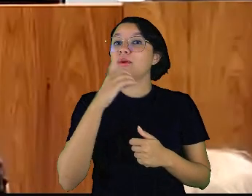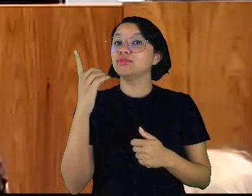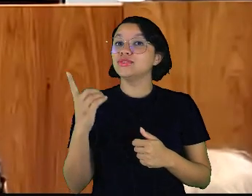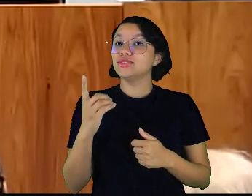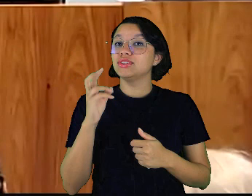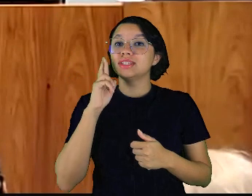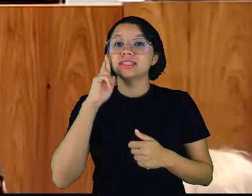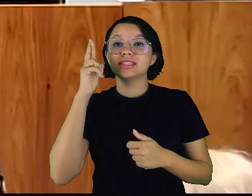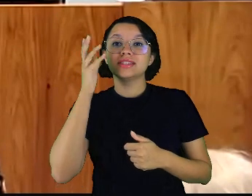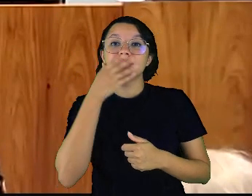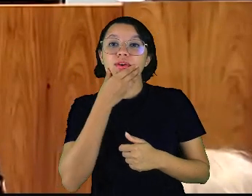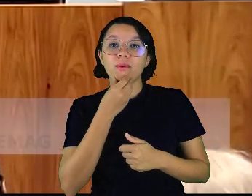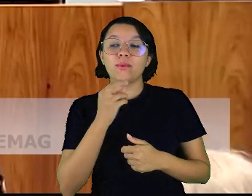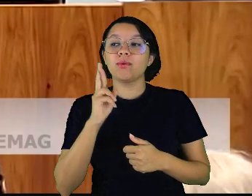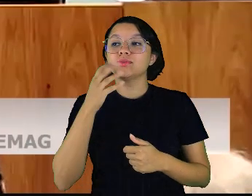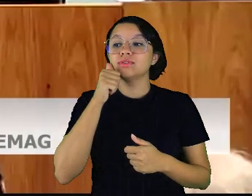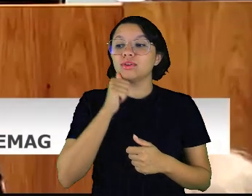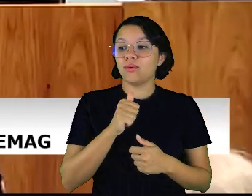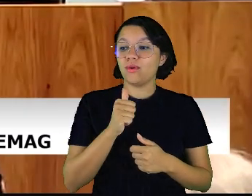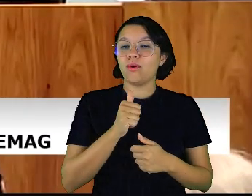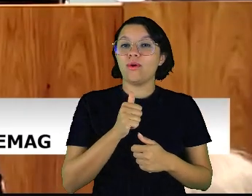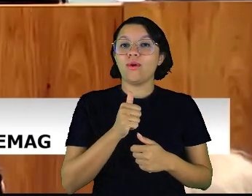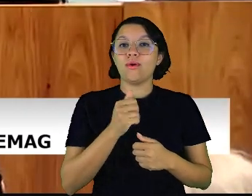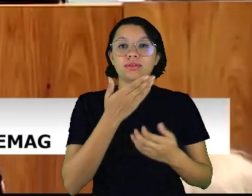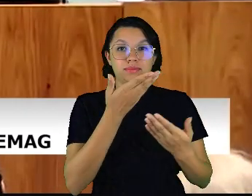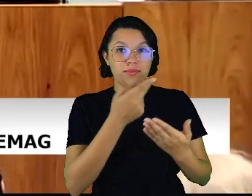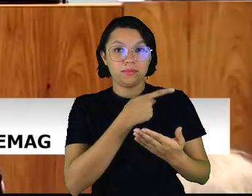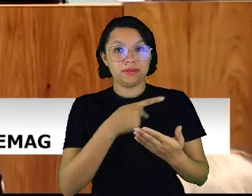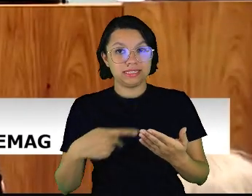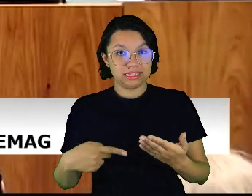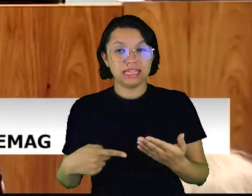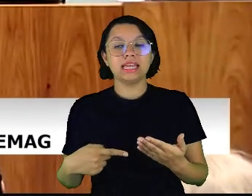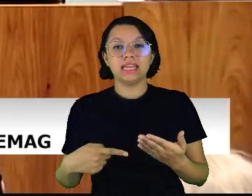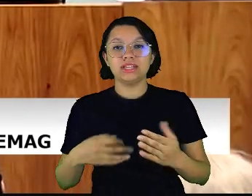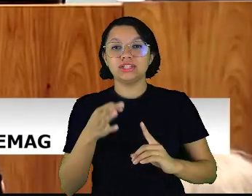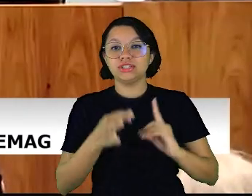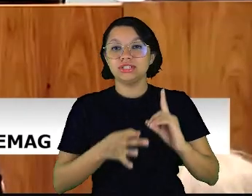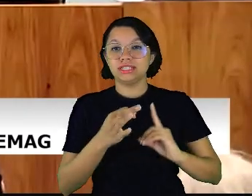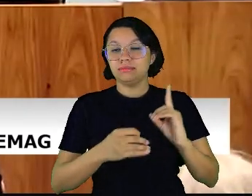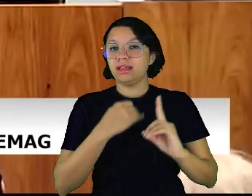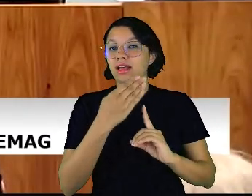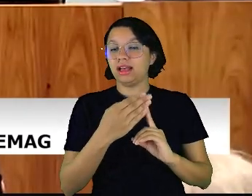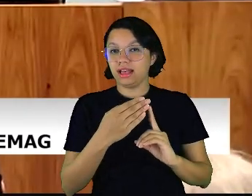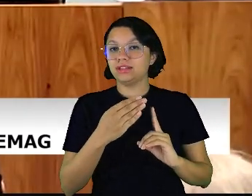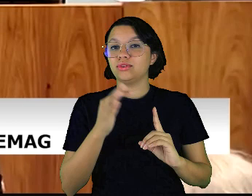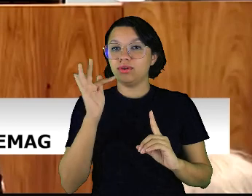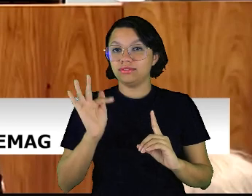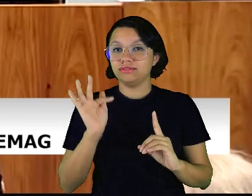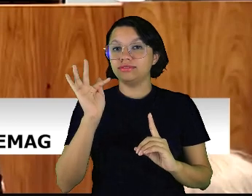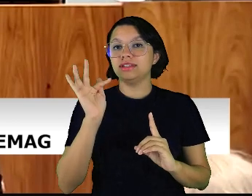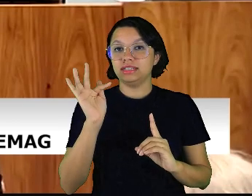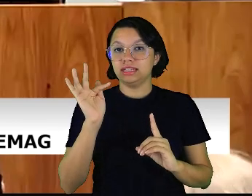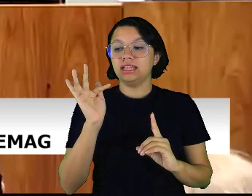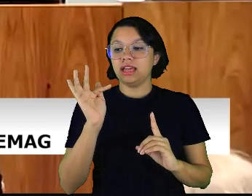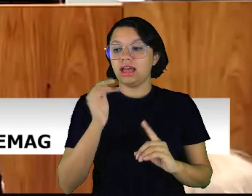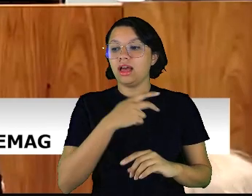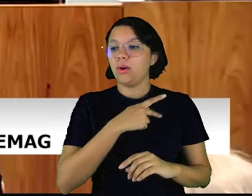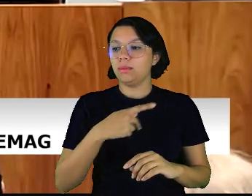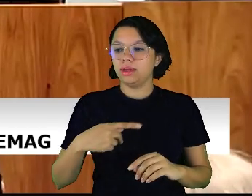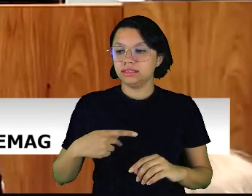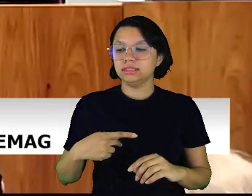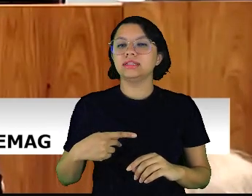dia, senhoras e senhores. Senhora presidente, desembargadora federal Marisa Santos, presidente do desembargadora Beatriz